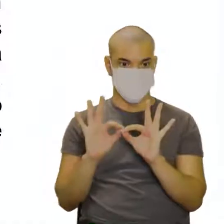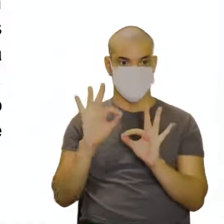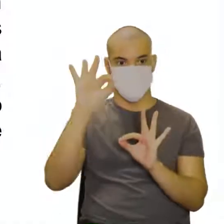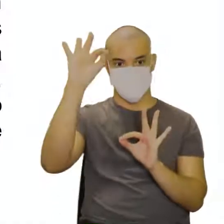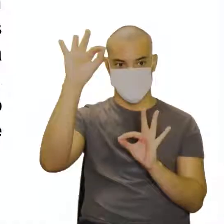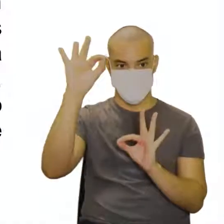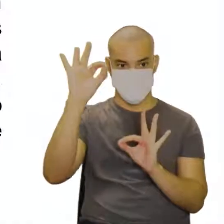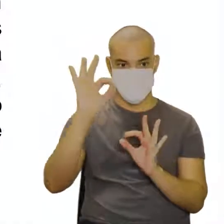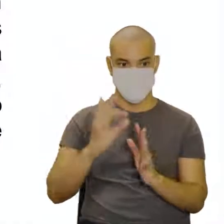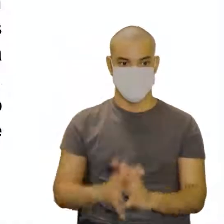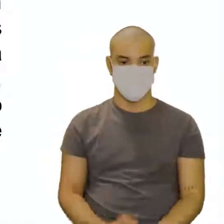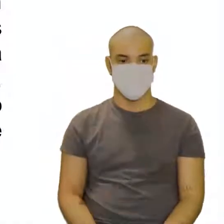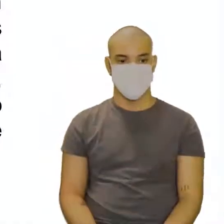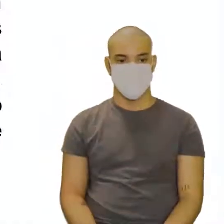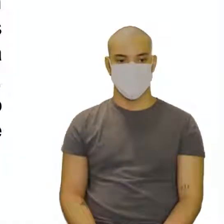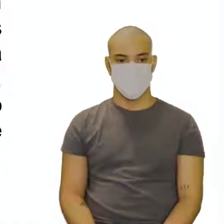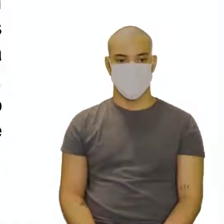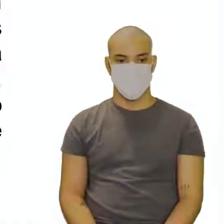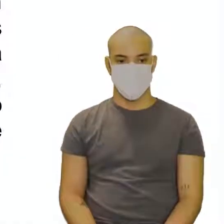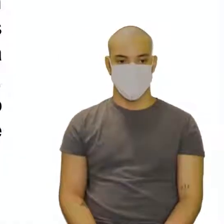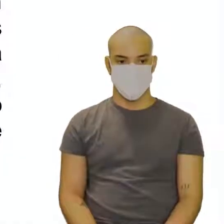aqui, ó,